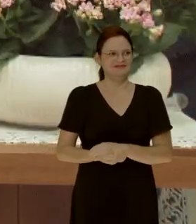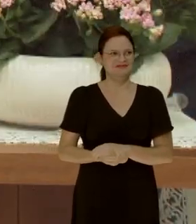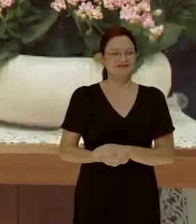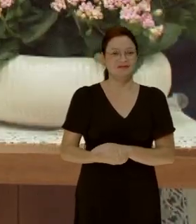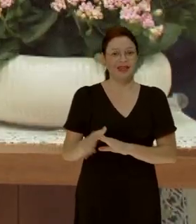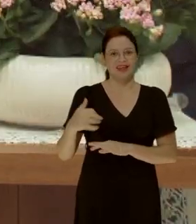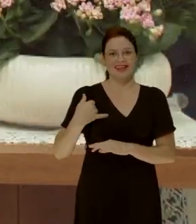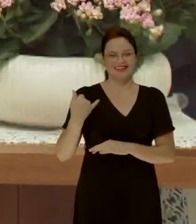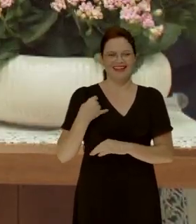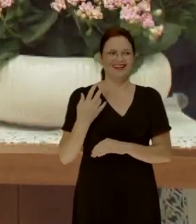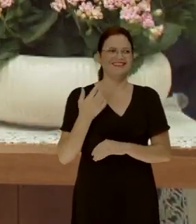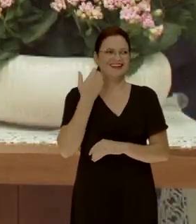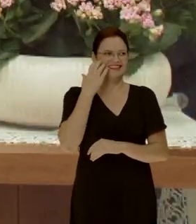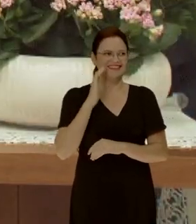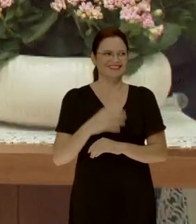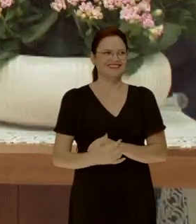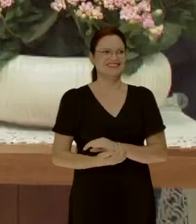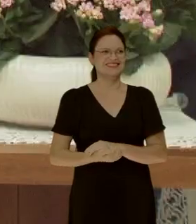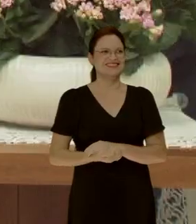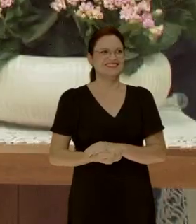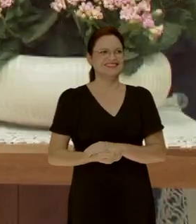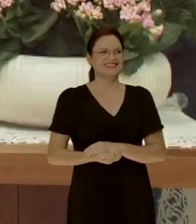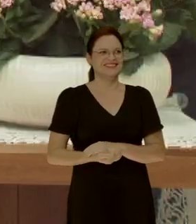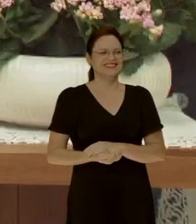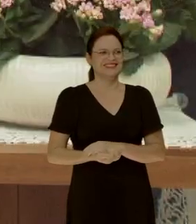É a idade, né?